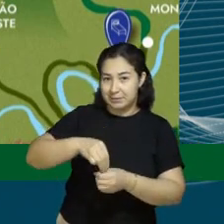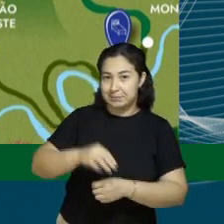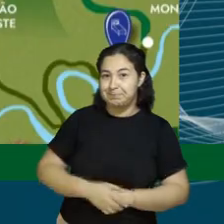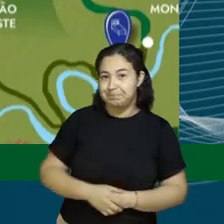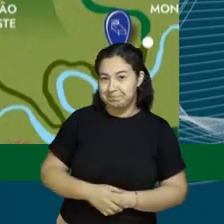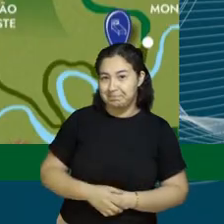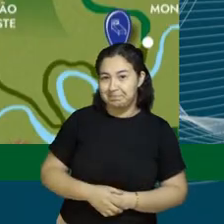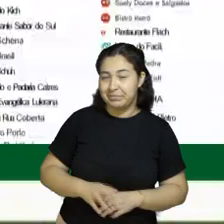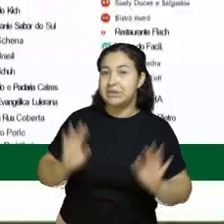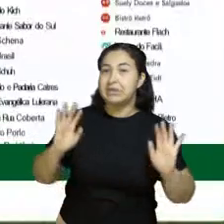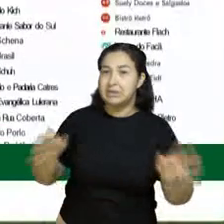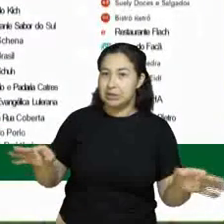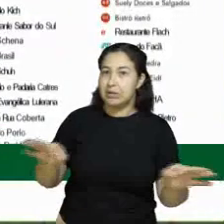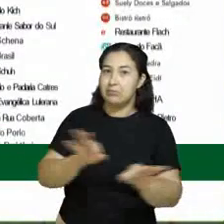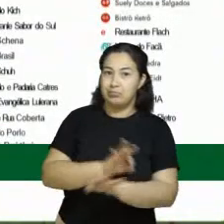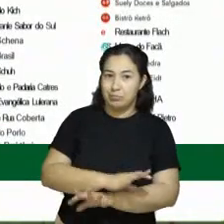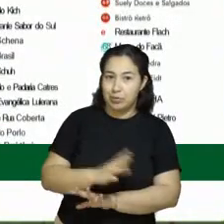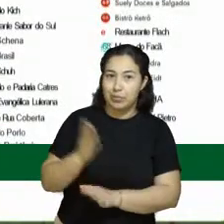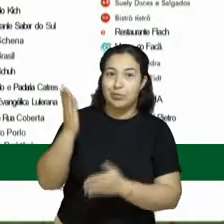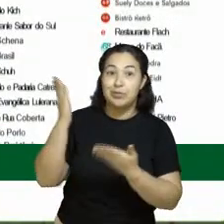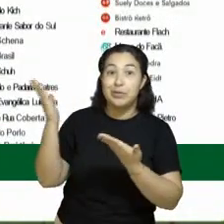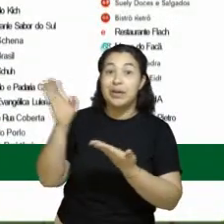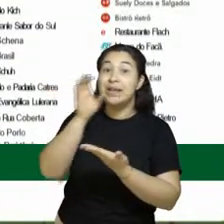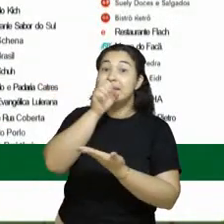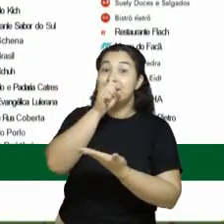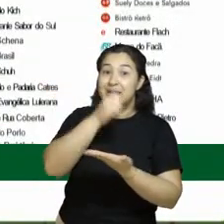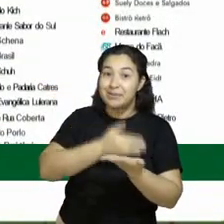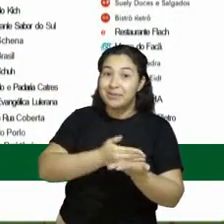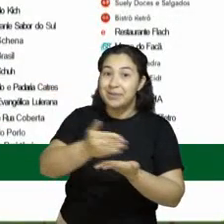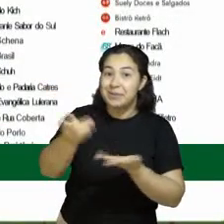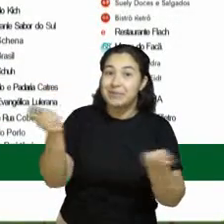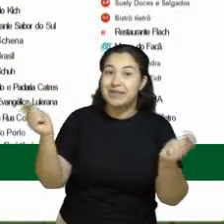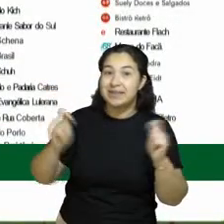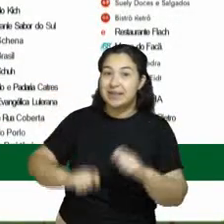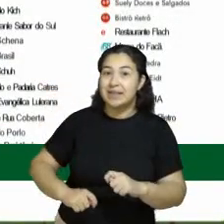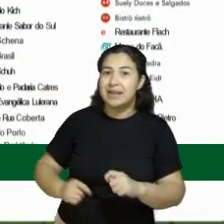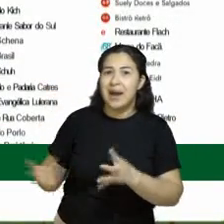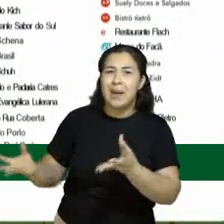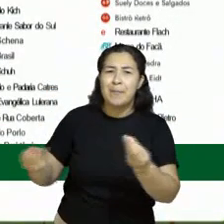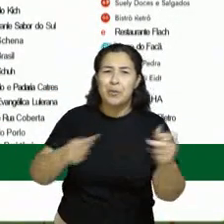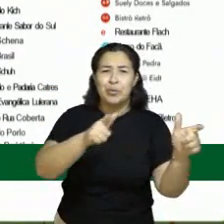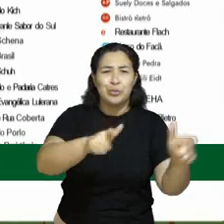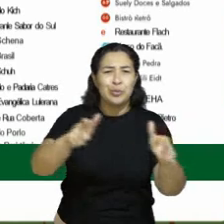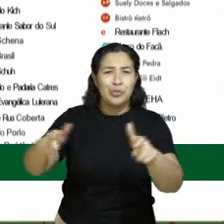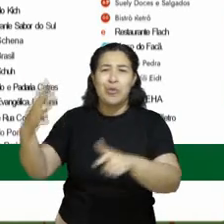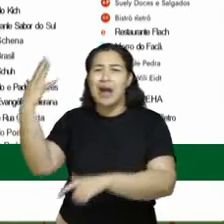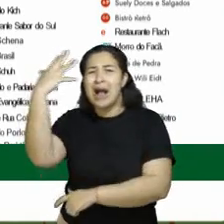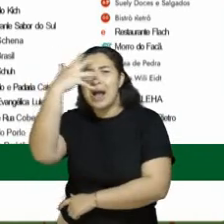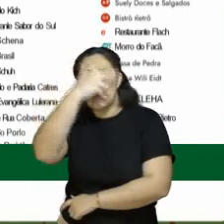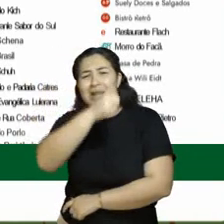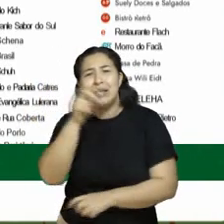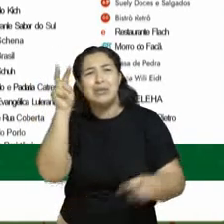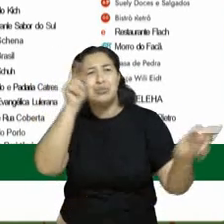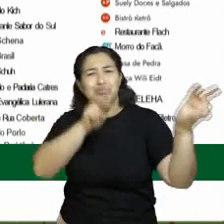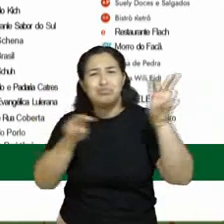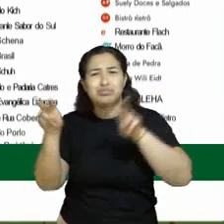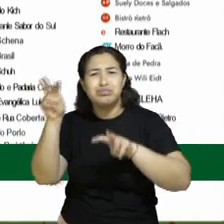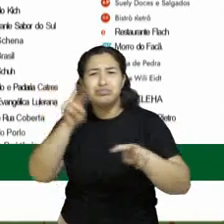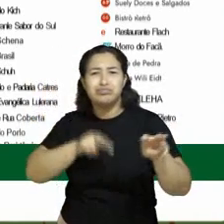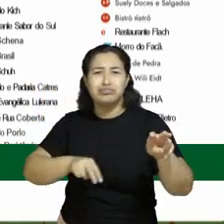lançado oficialmente no próximo sábado. São muitas paisagens naturais, contemplação ao rio